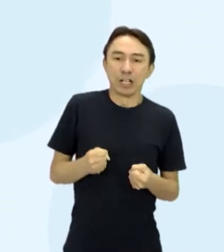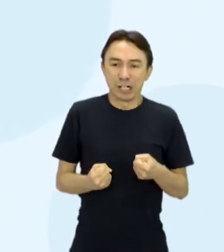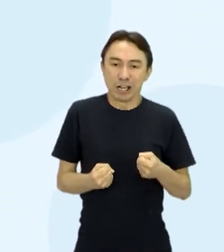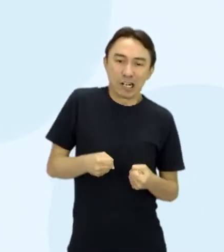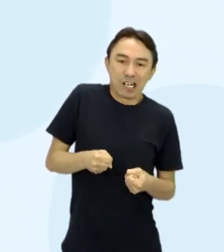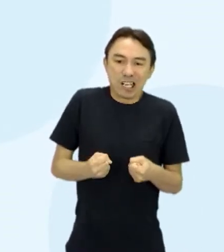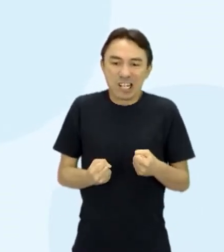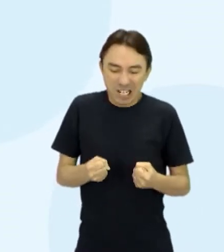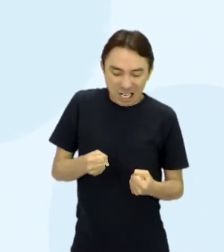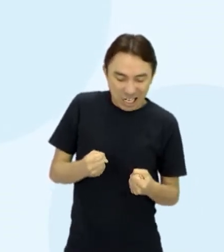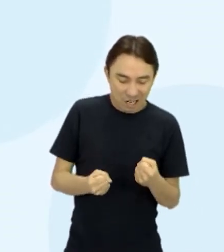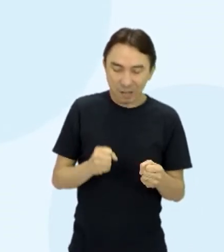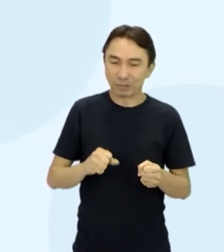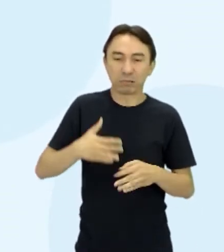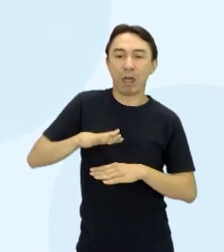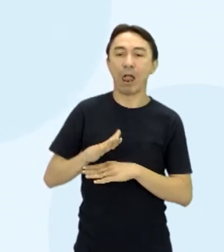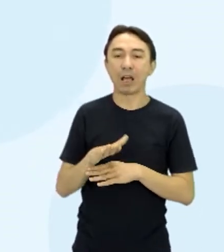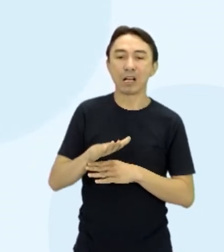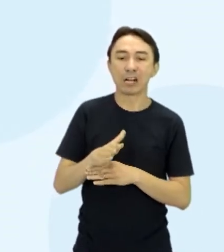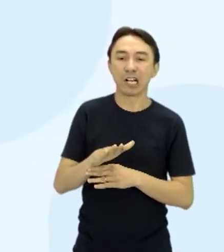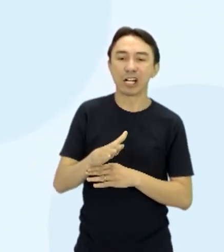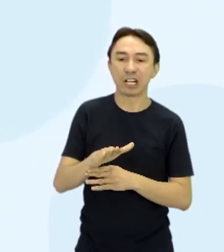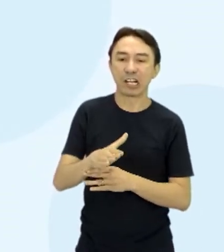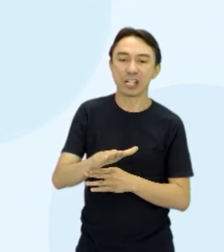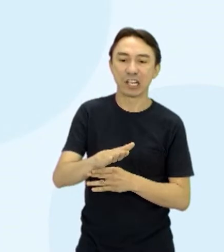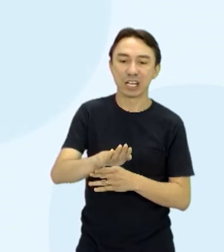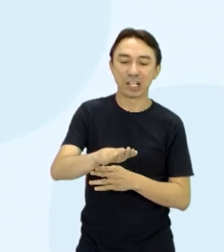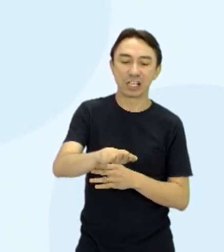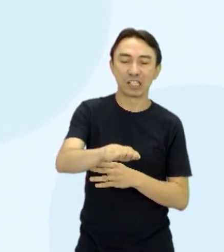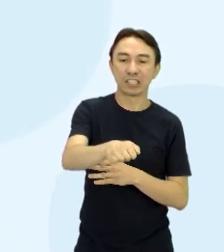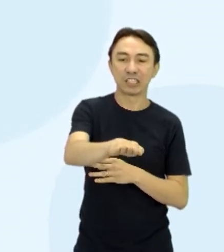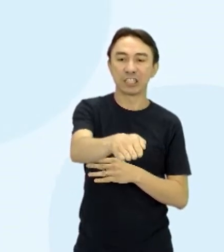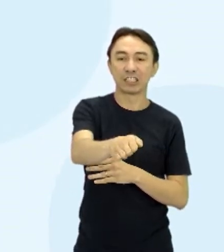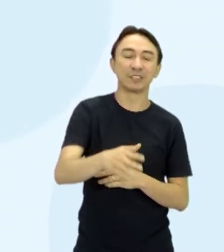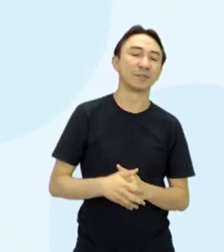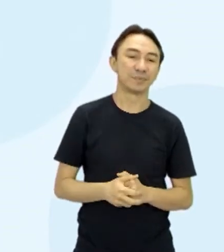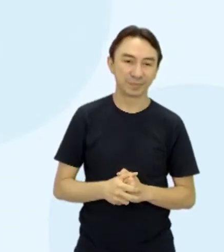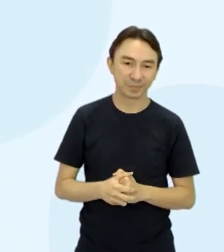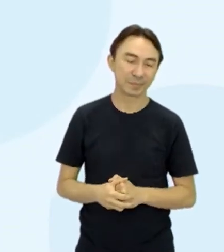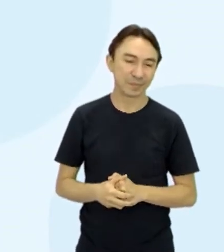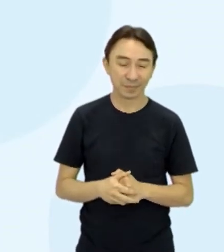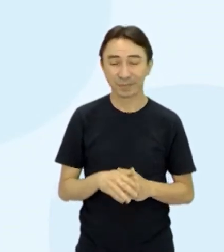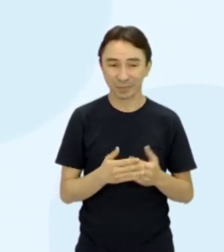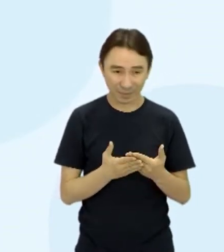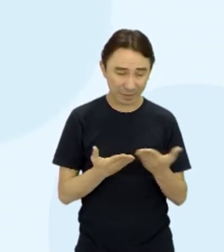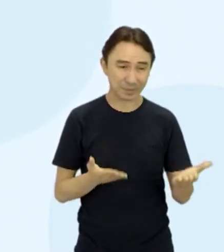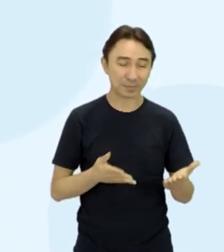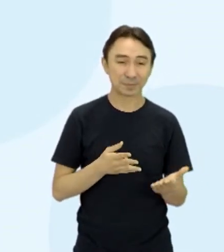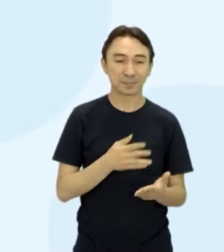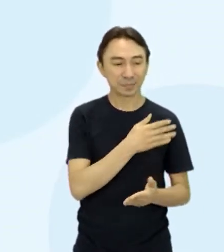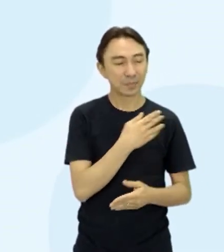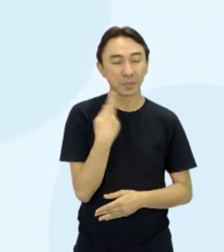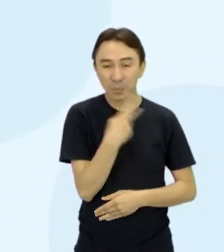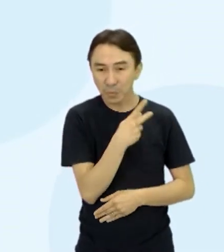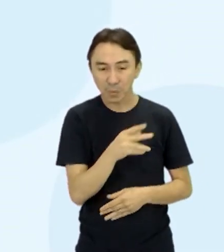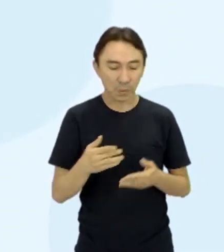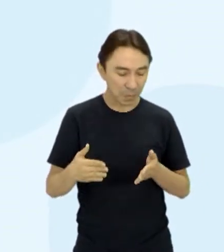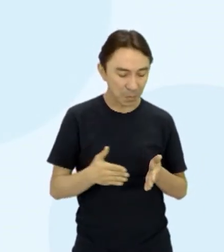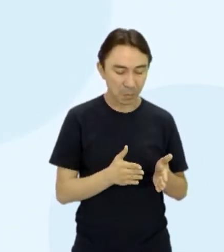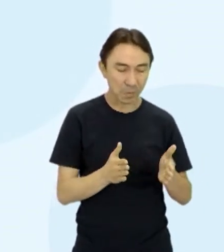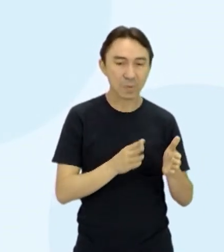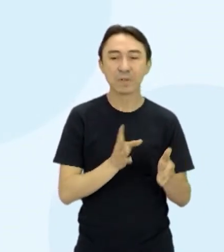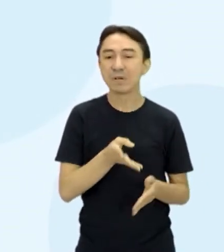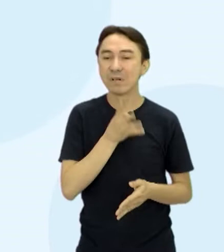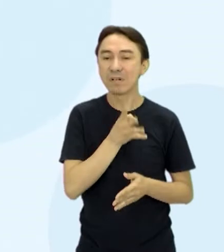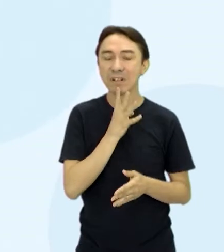sim. Ah, tá, entendi. Eu estou falando aqui, eu conheço a sua rua, caramba, ela é um pouco acidentada mesmo